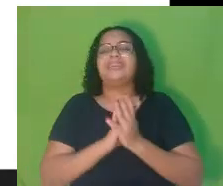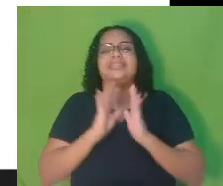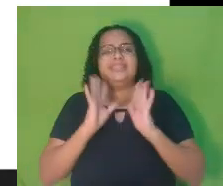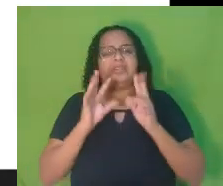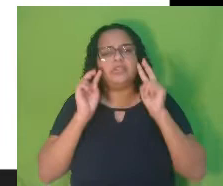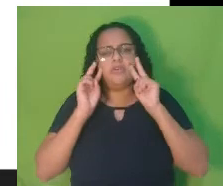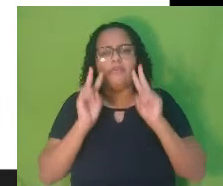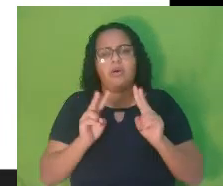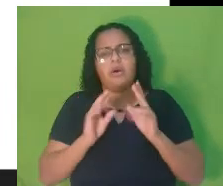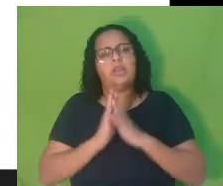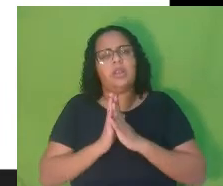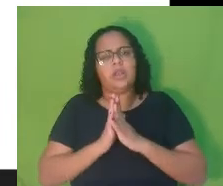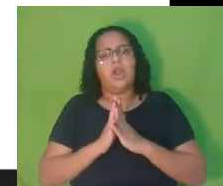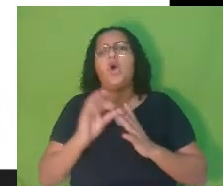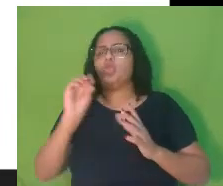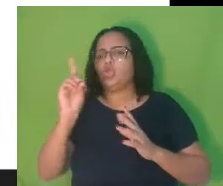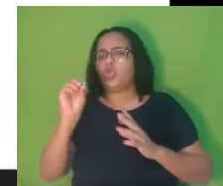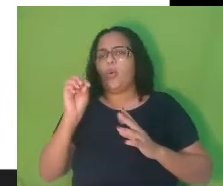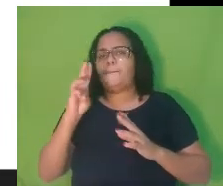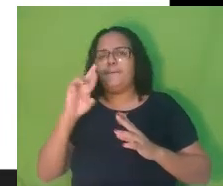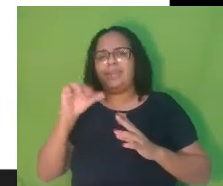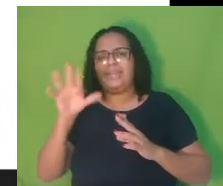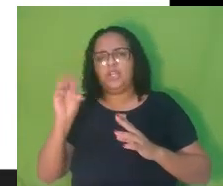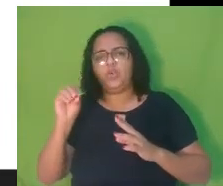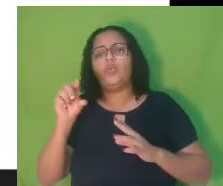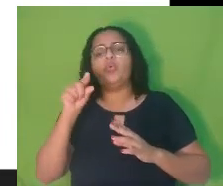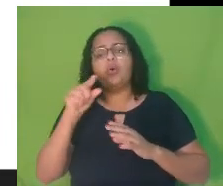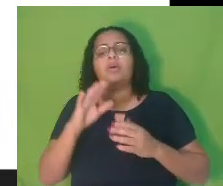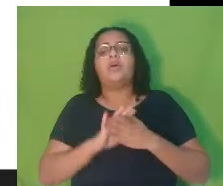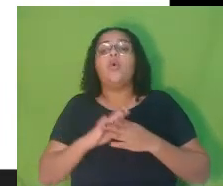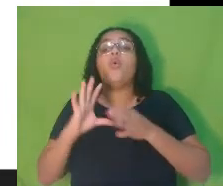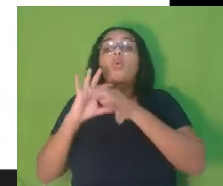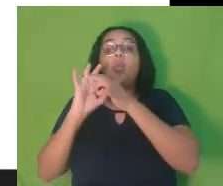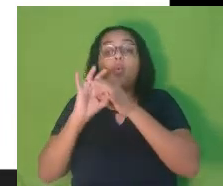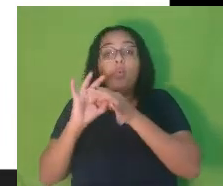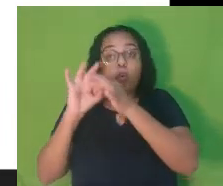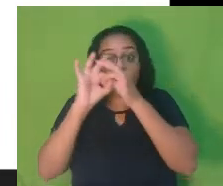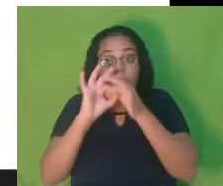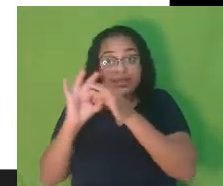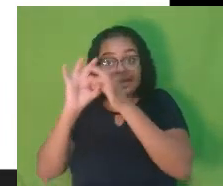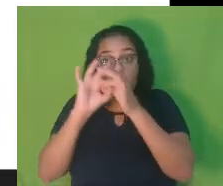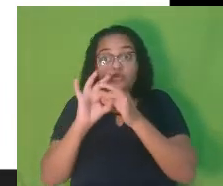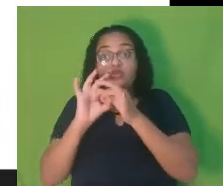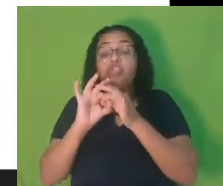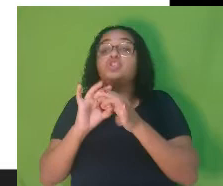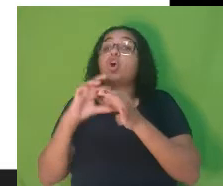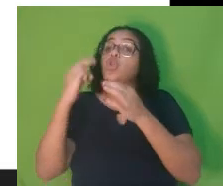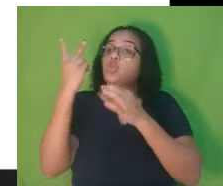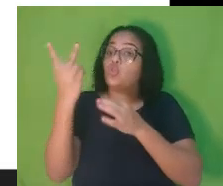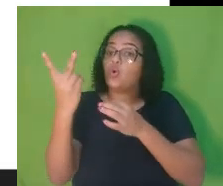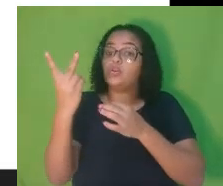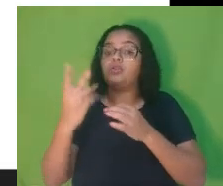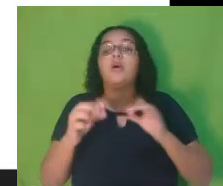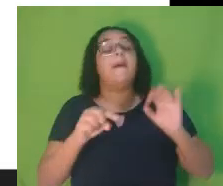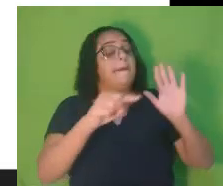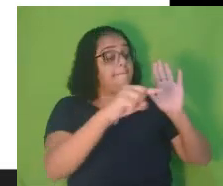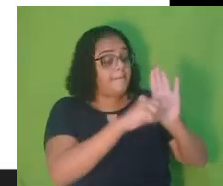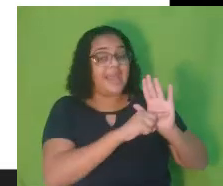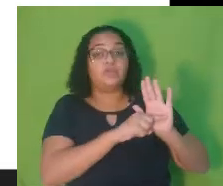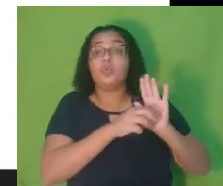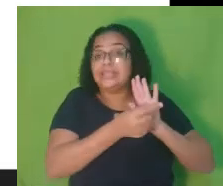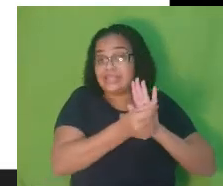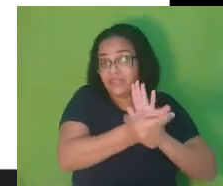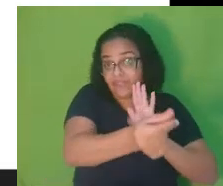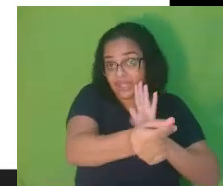Agora, se você for olhar este domínio aqui, ele é composto pela união de dois intervalos, menos